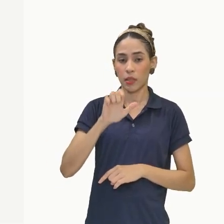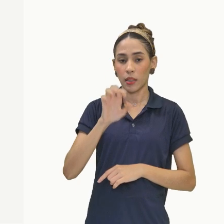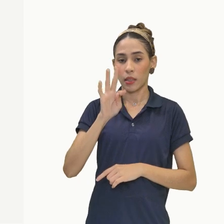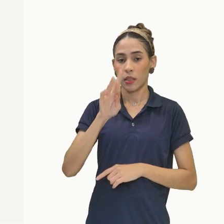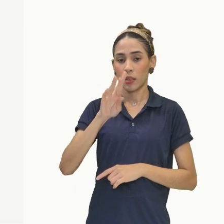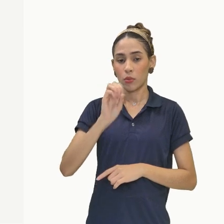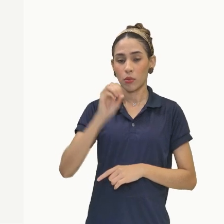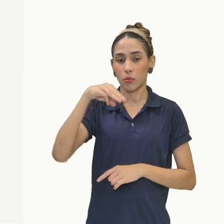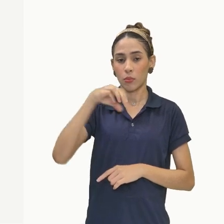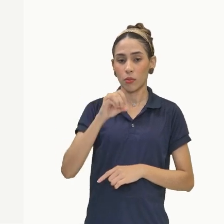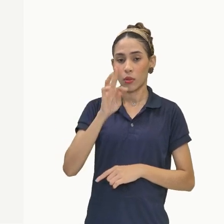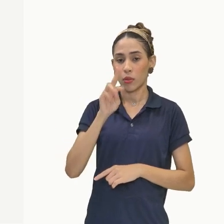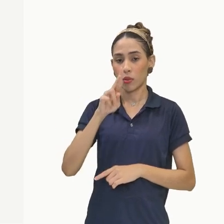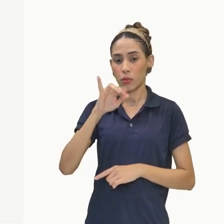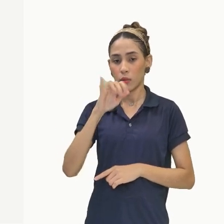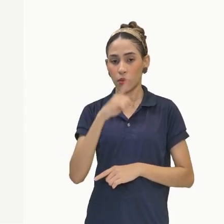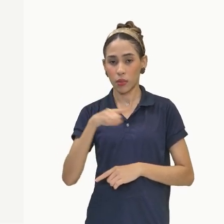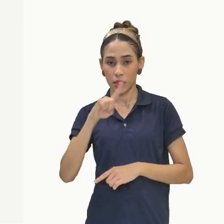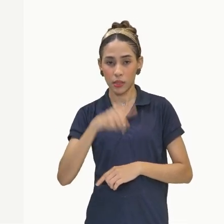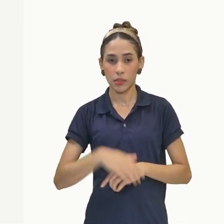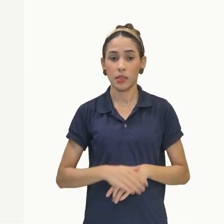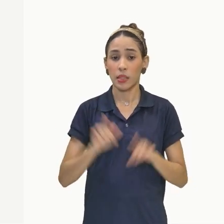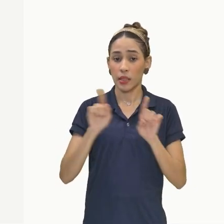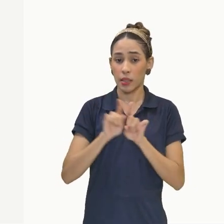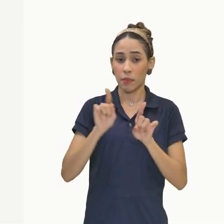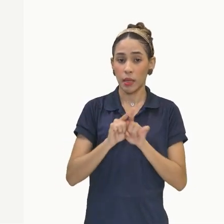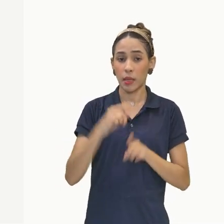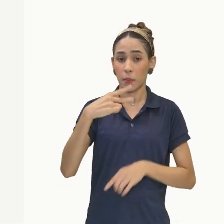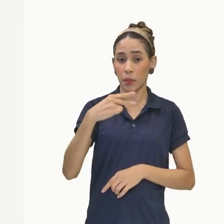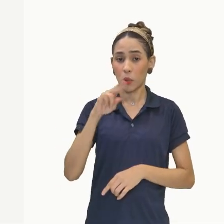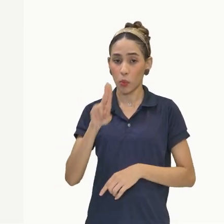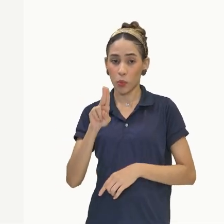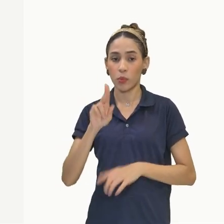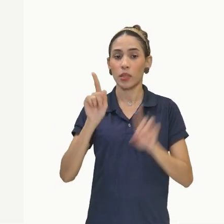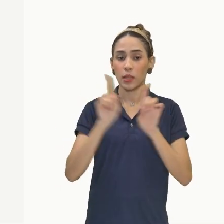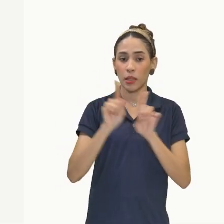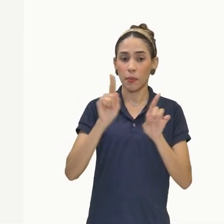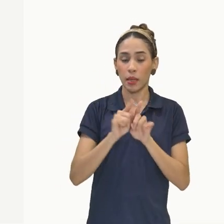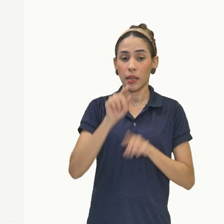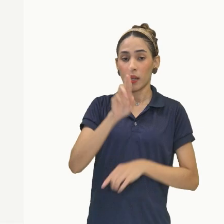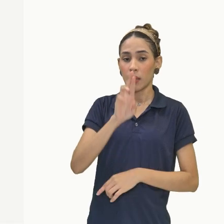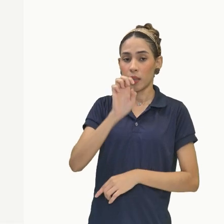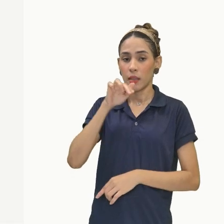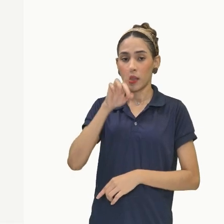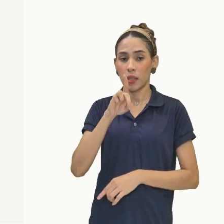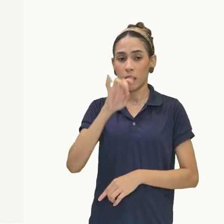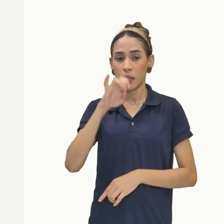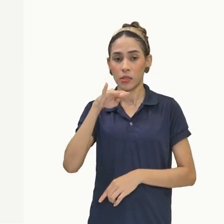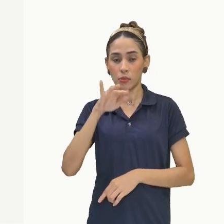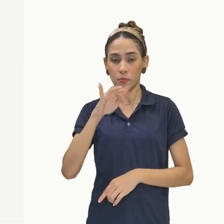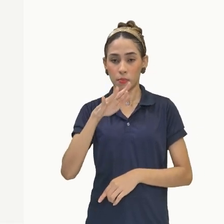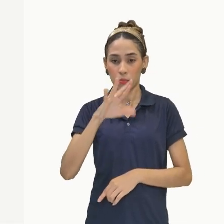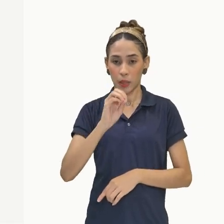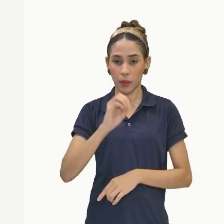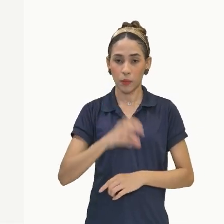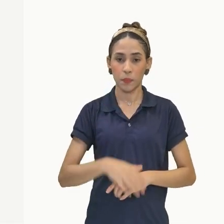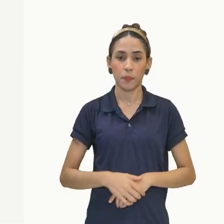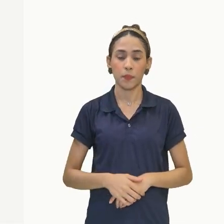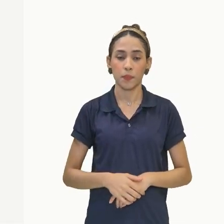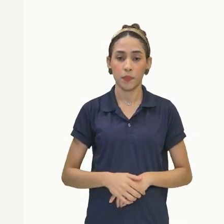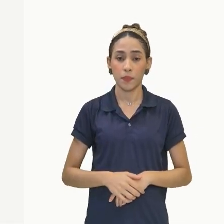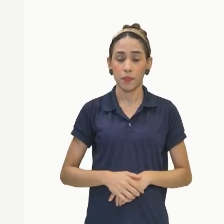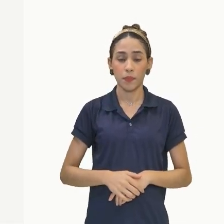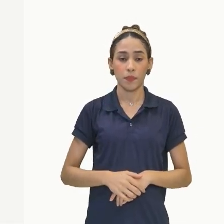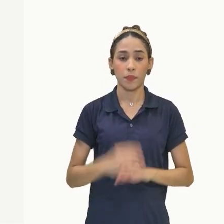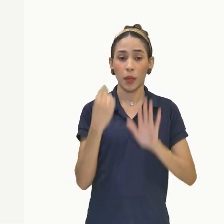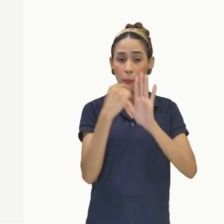a potência do motor e o seu rendimento. Olha só, a gente vai tirar tudo isso desse enunciado aí. Esse exercício aqui não é de marcar,